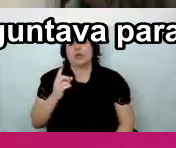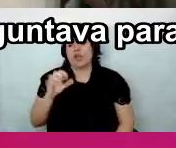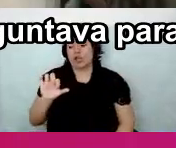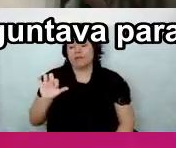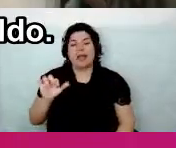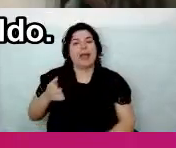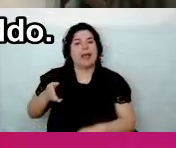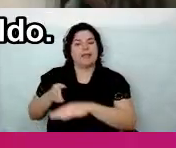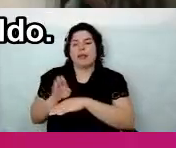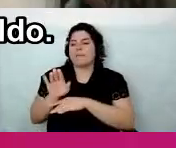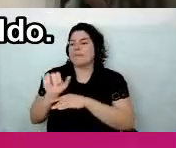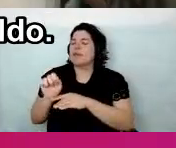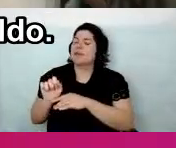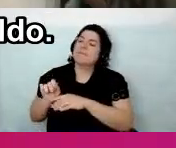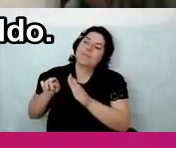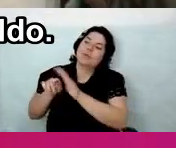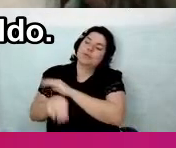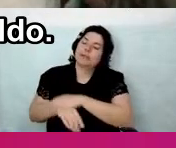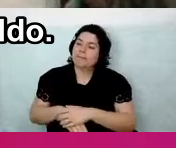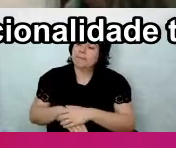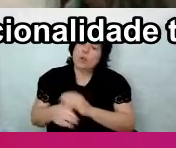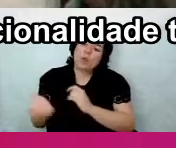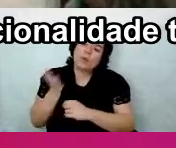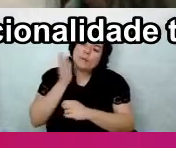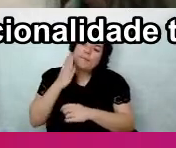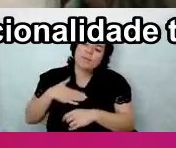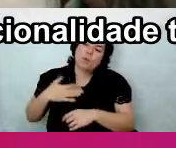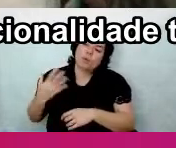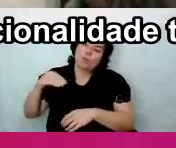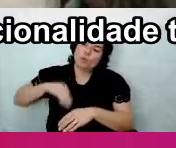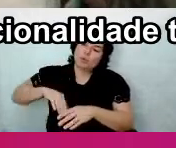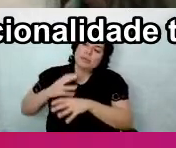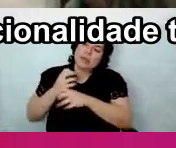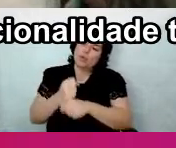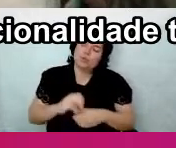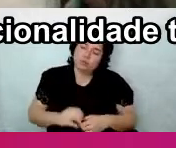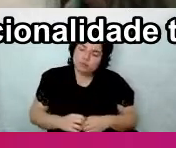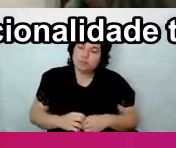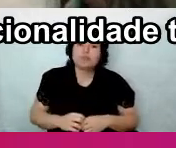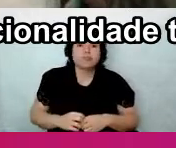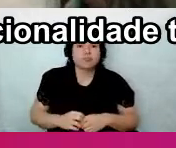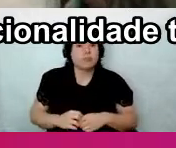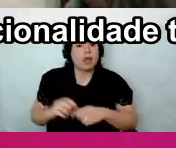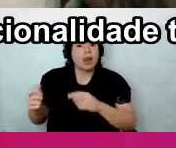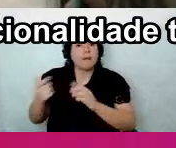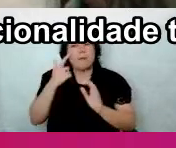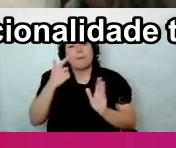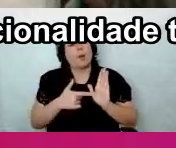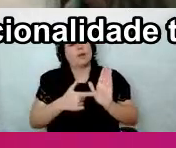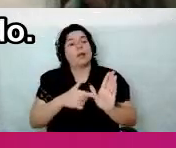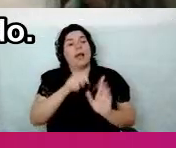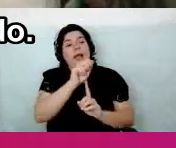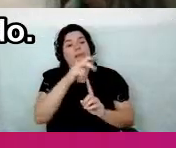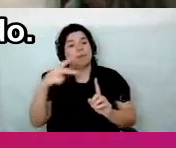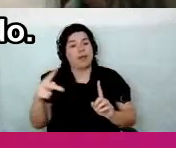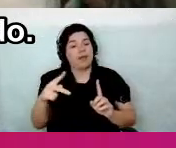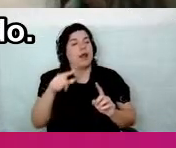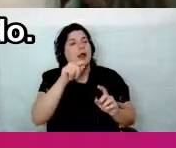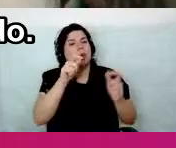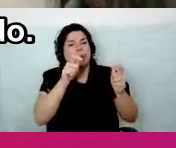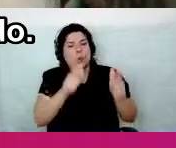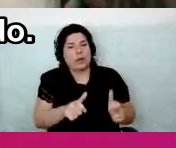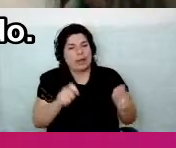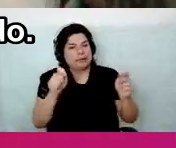Bia e perguntava para ela, Bia, eu quero saber o meu saldo, e ela te dizia que pelo aplicativo, na funcionalidade tal, você